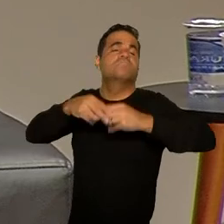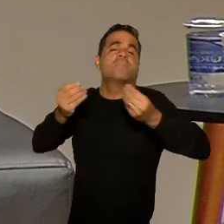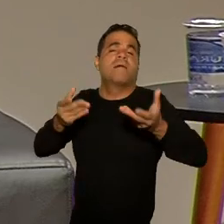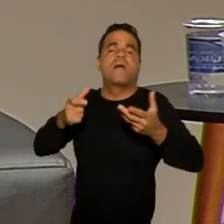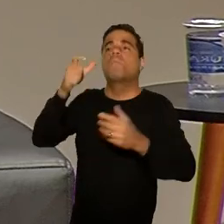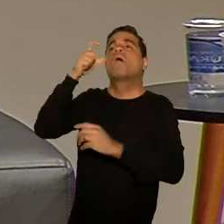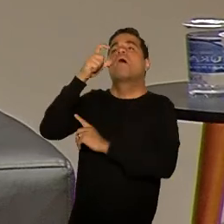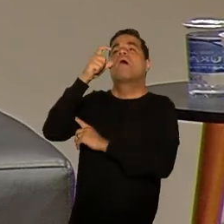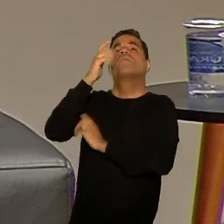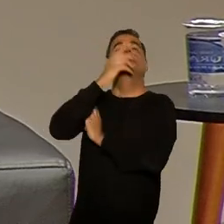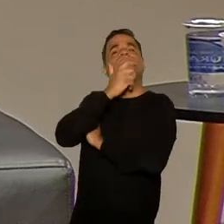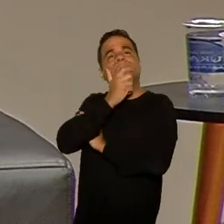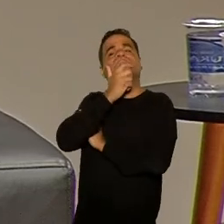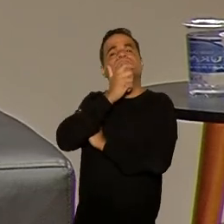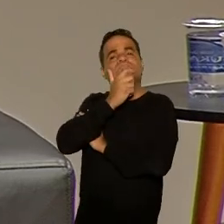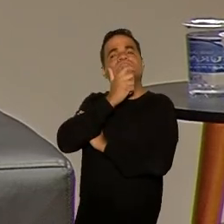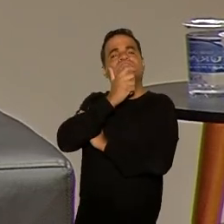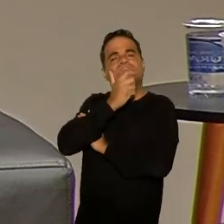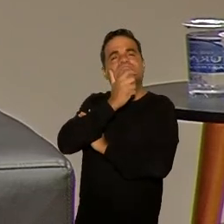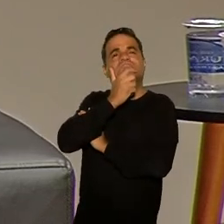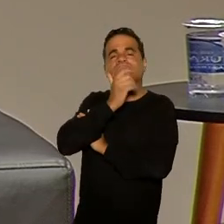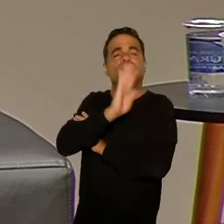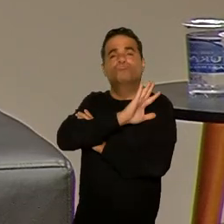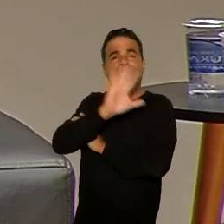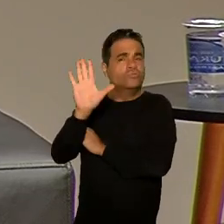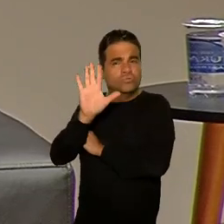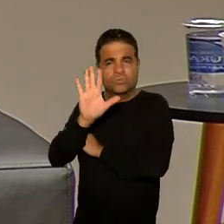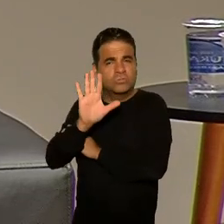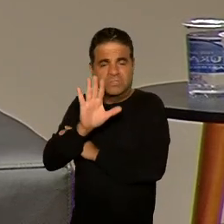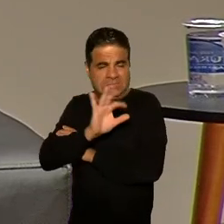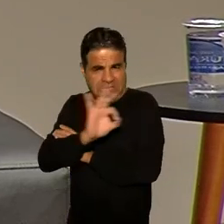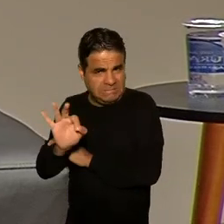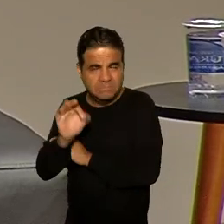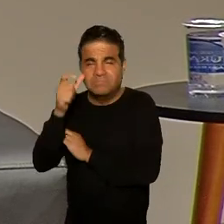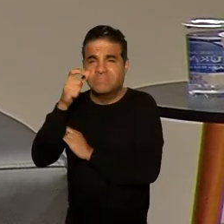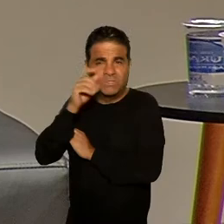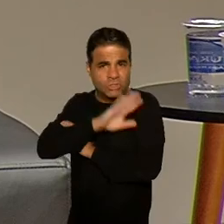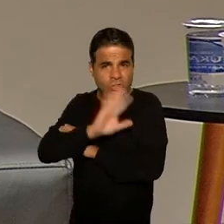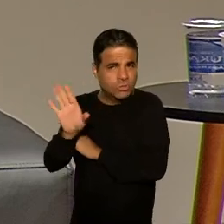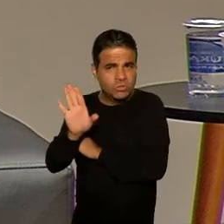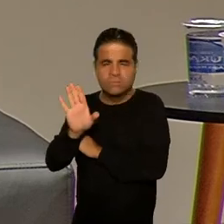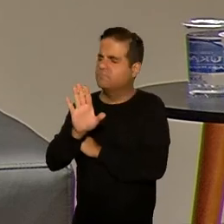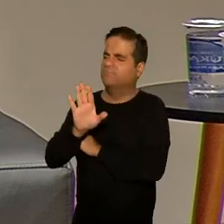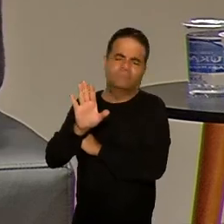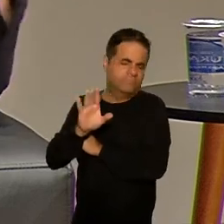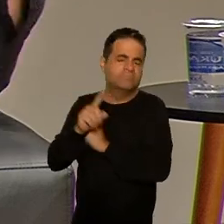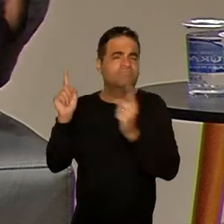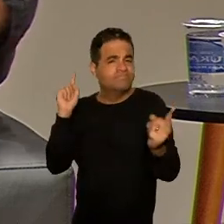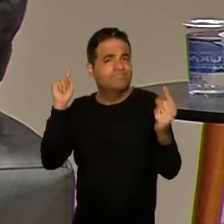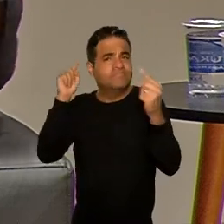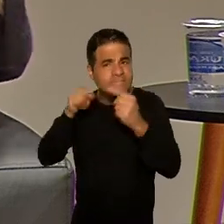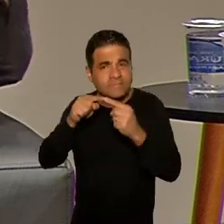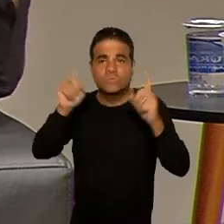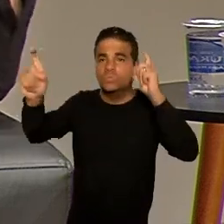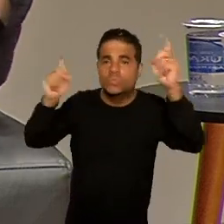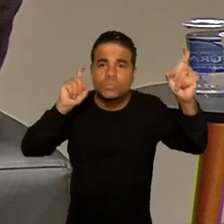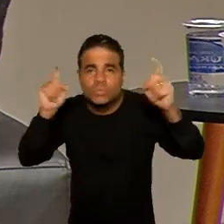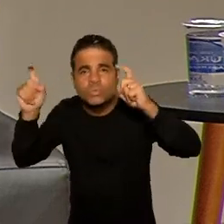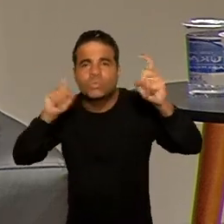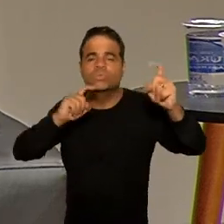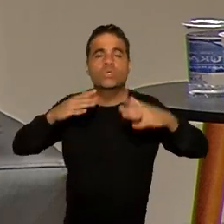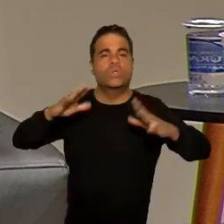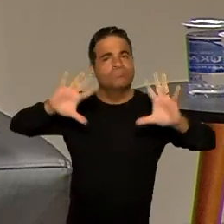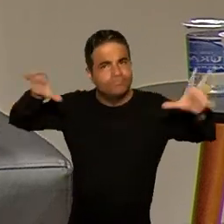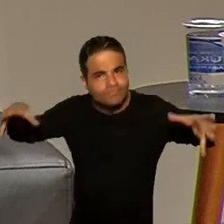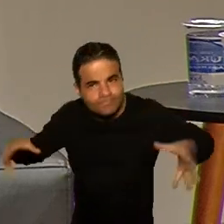observar o que está acontecendo no palco do ponto de vista de uma representação dramaturgica tem a ver com uma reunião tem a ver